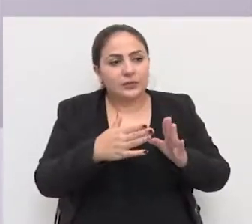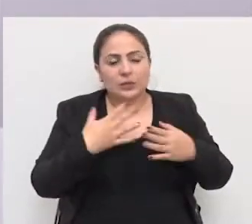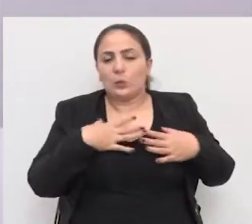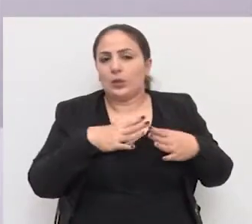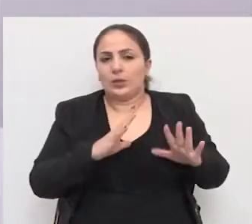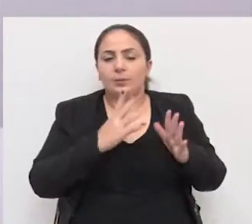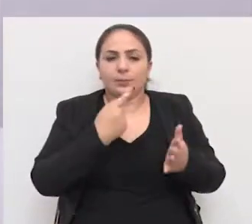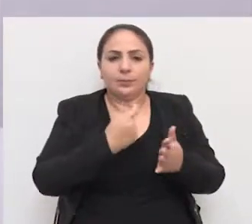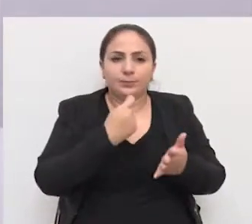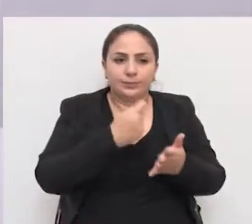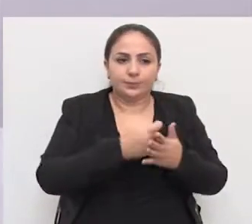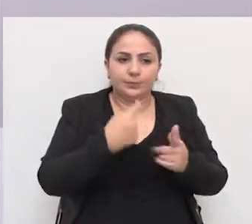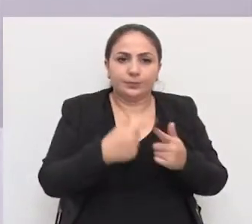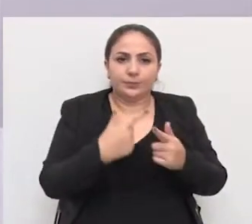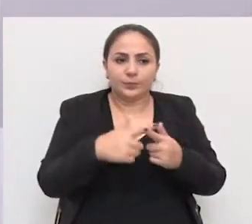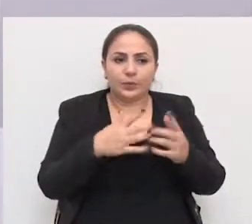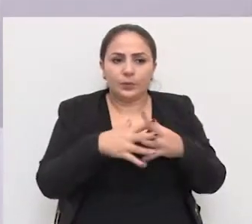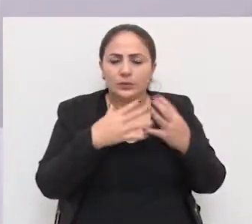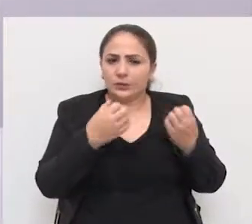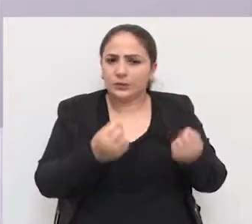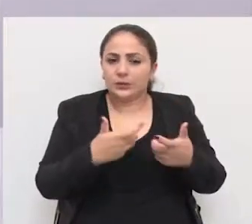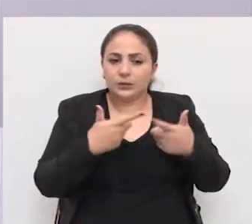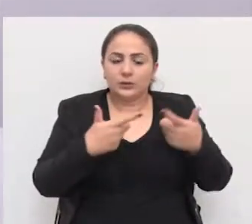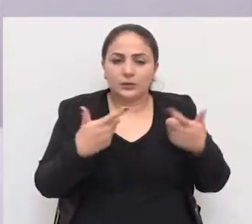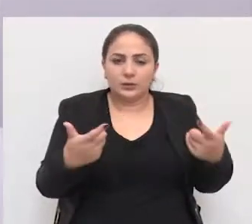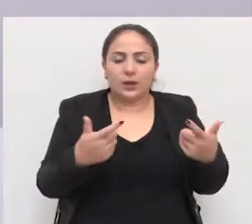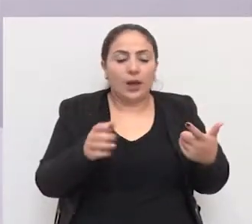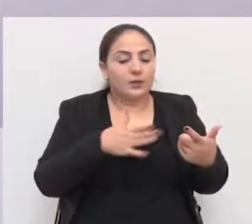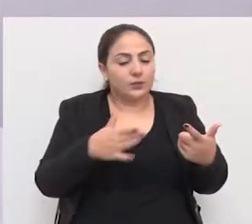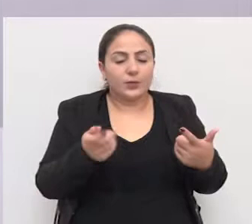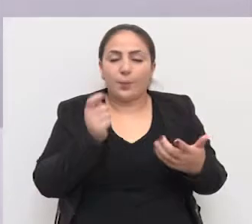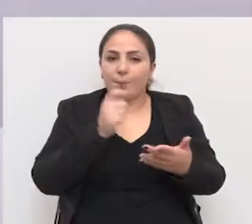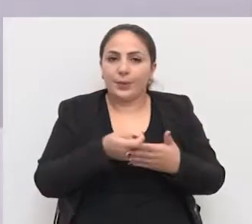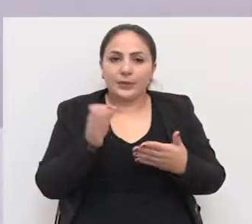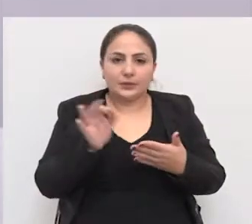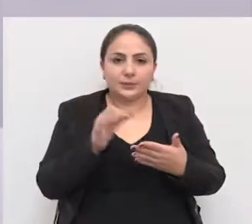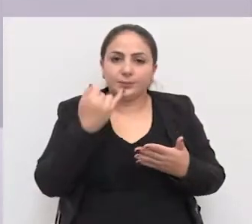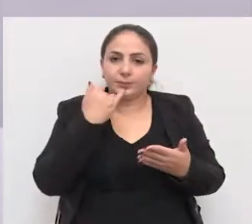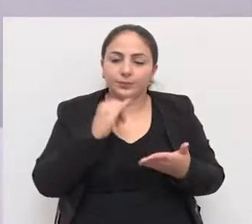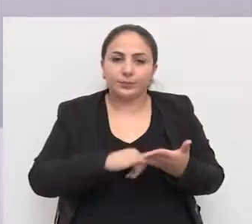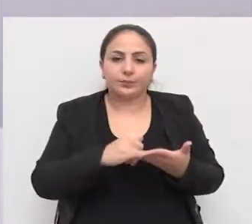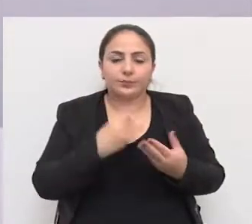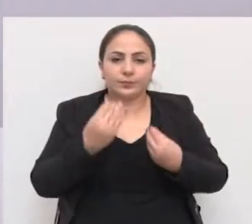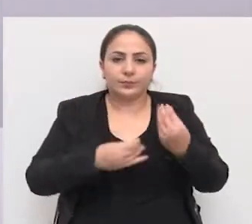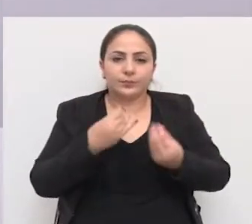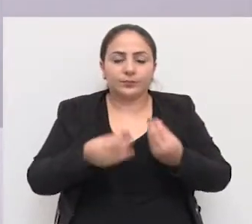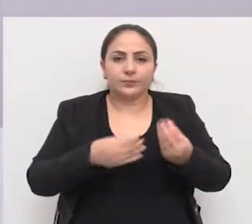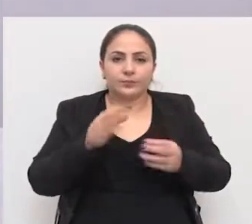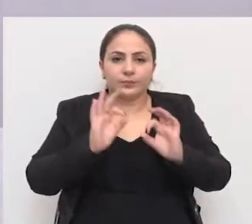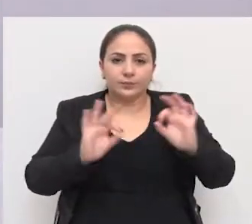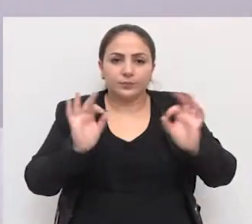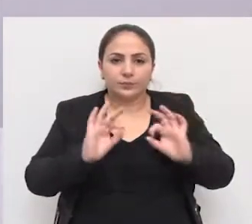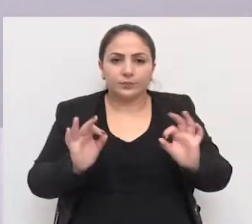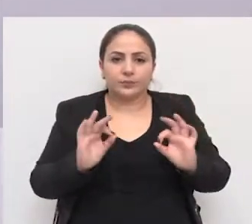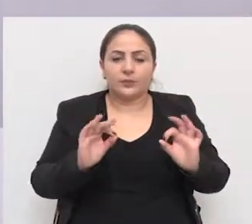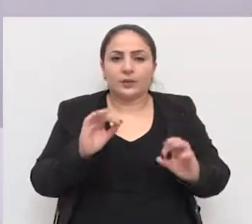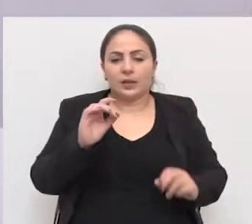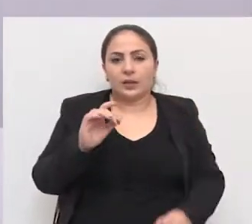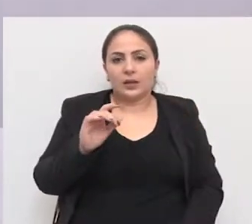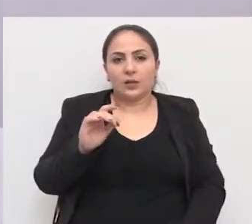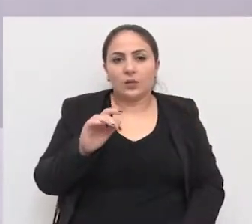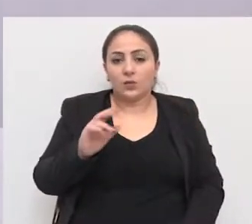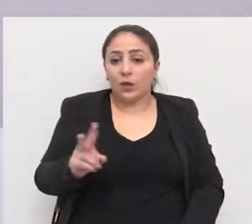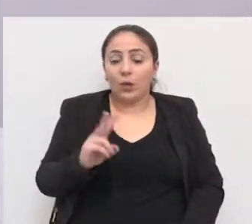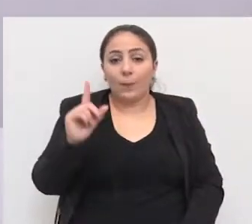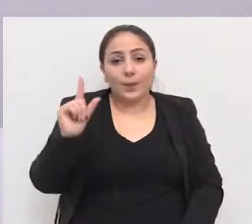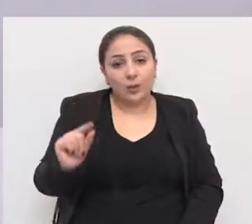acabam por sonegar por ter uma complexidade tributária gigantesca ou às vezes não pagar o imposto, ficar devendo, com uma simplificação tributária, uma alíquota